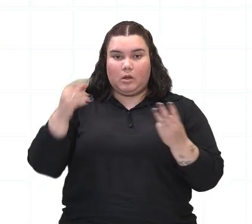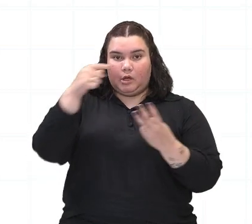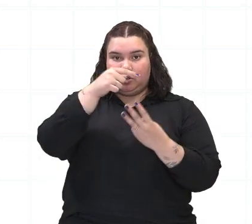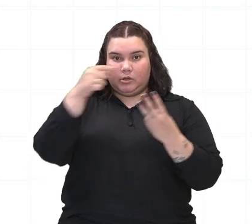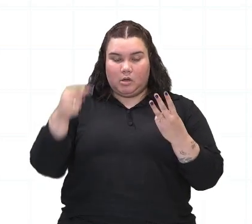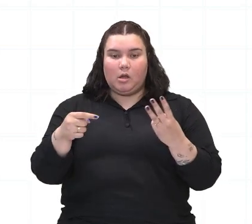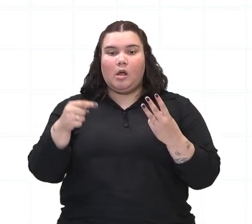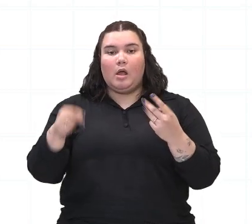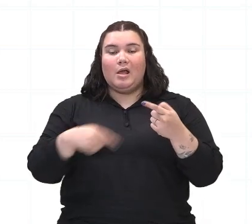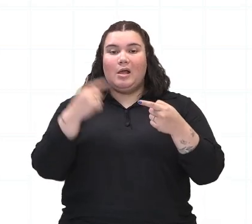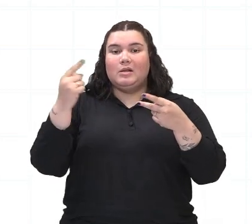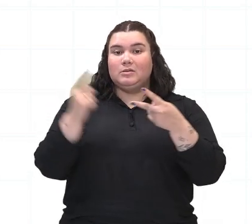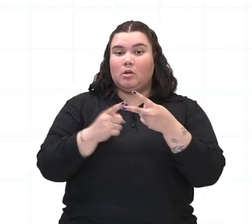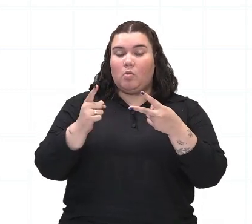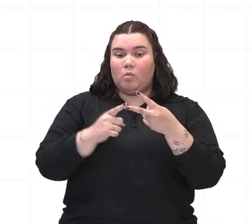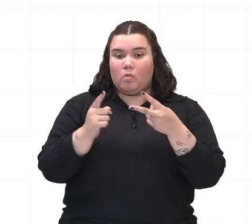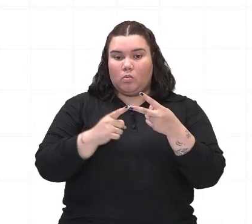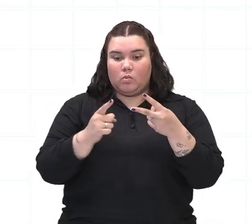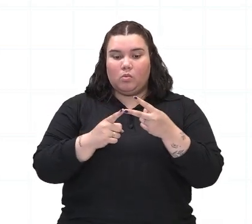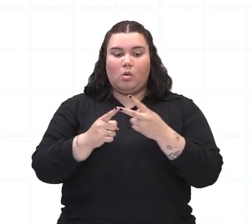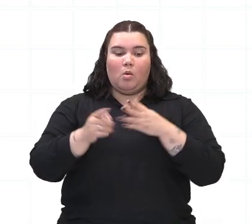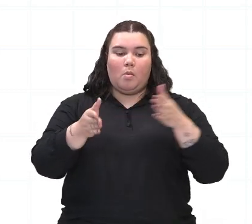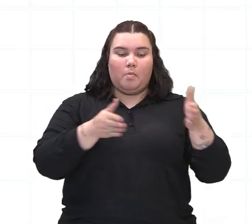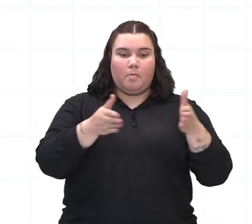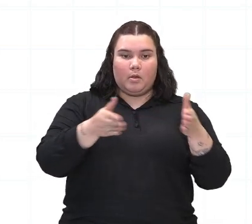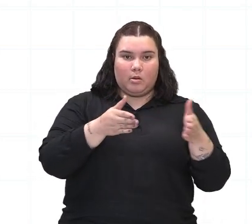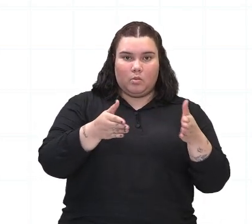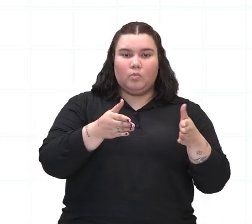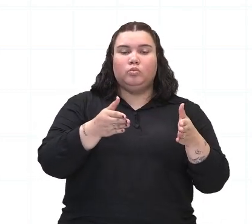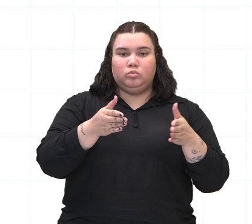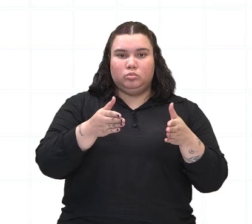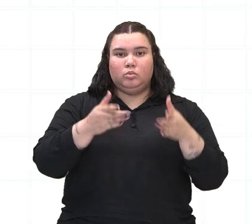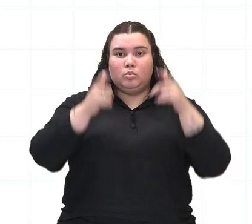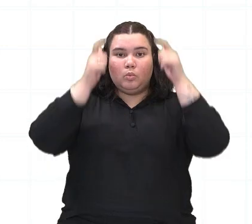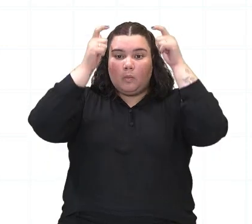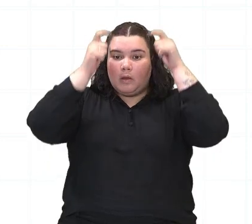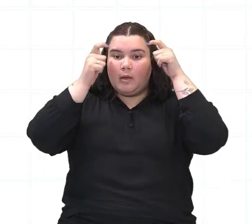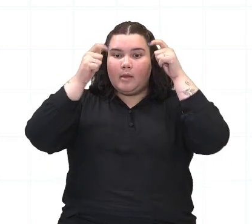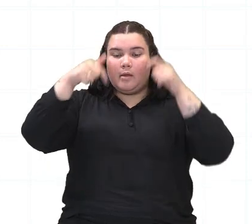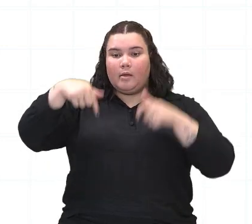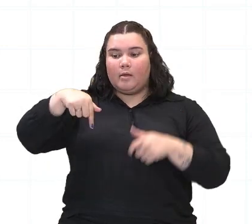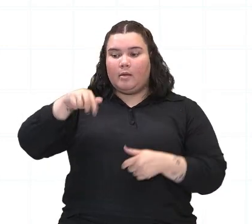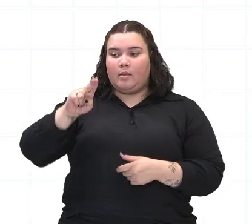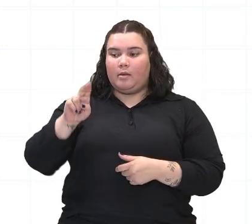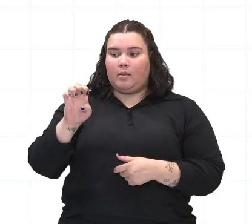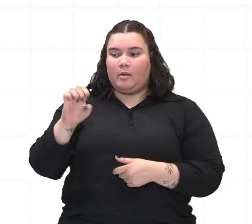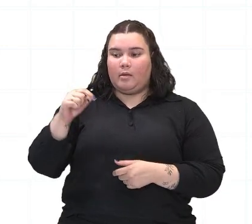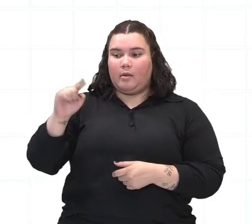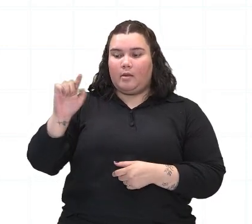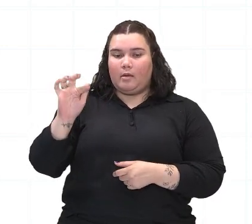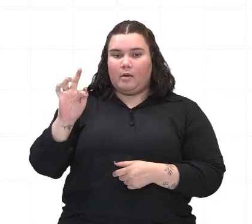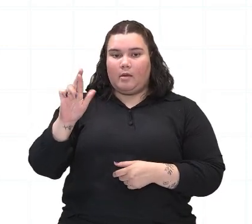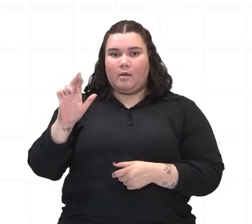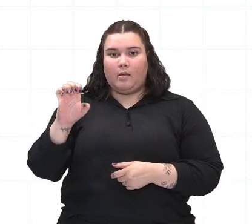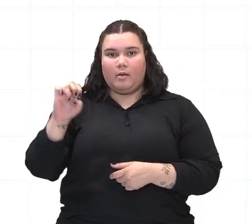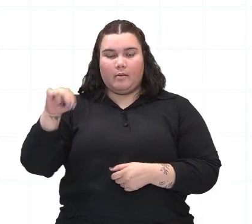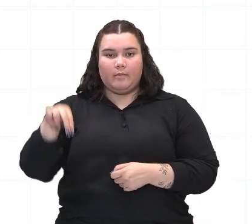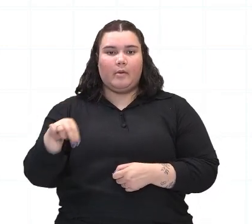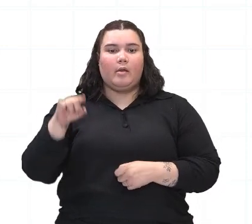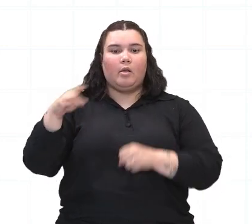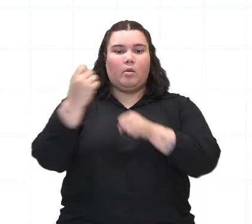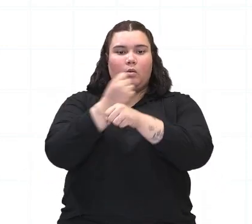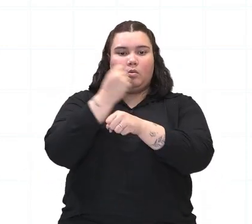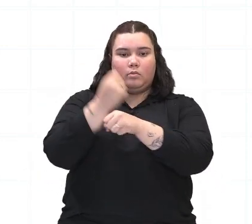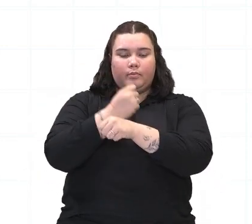pirâmides foi construída durante o reinado do kefren e o kfin ele foi responsável também pela construção da